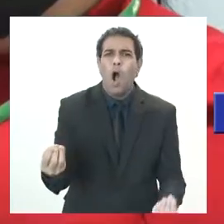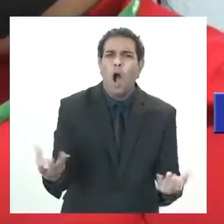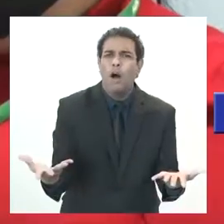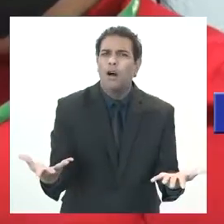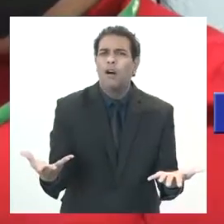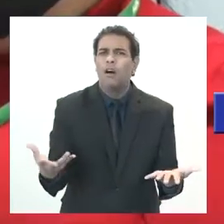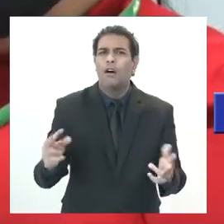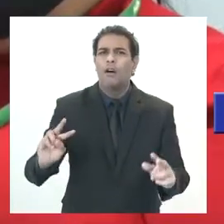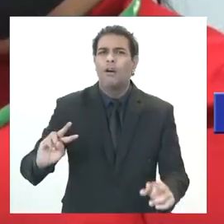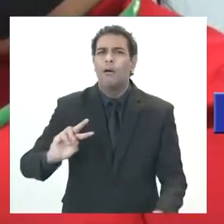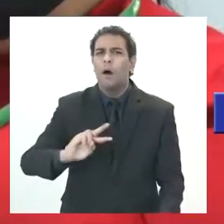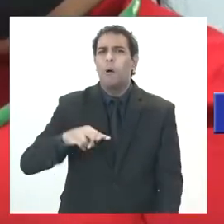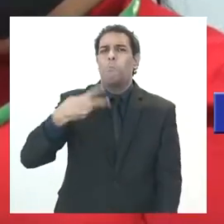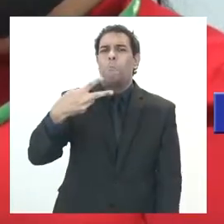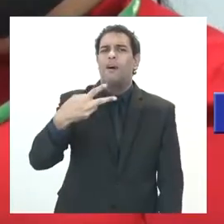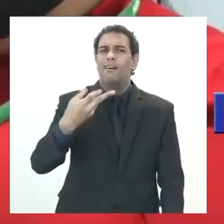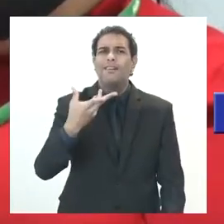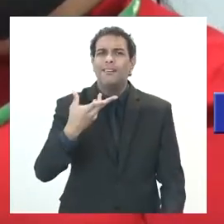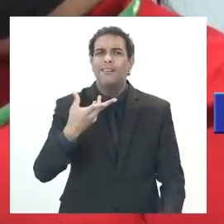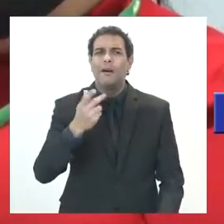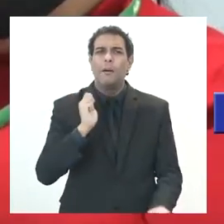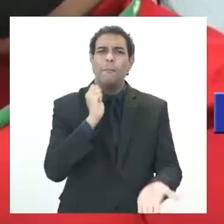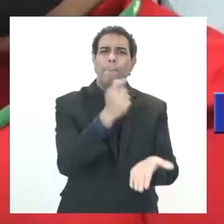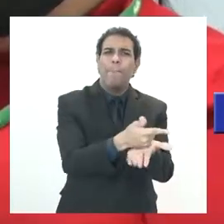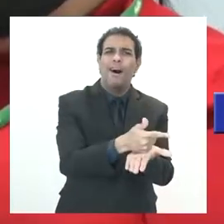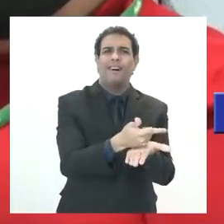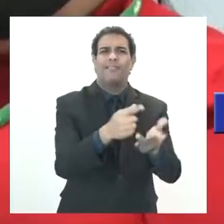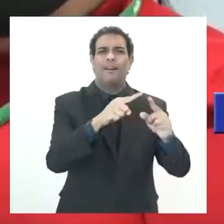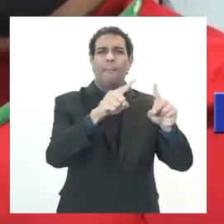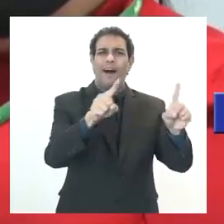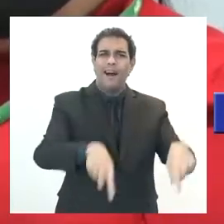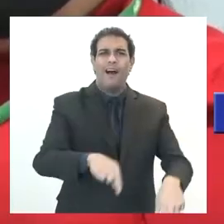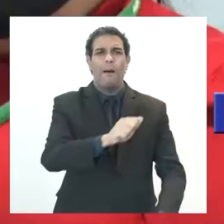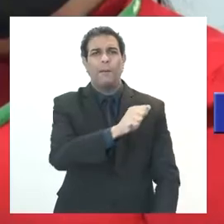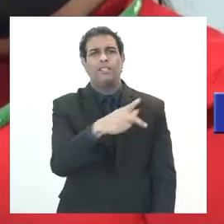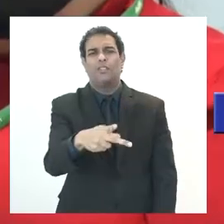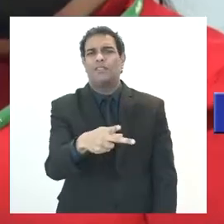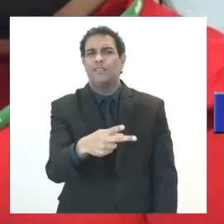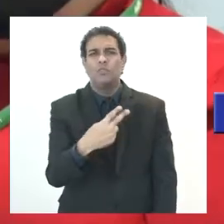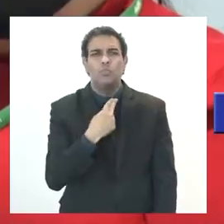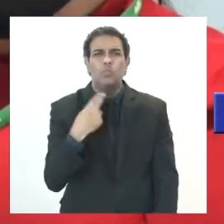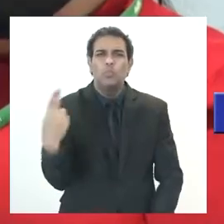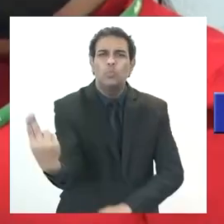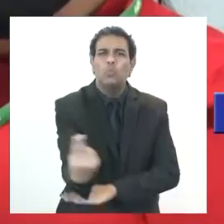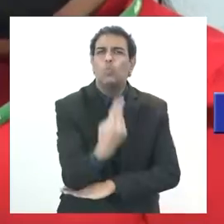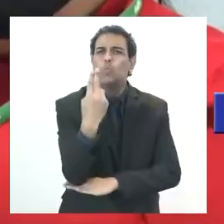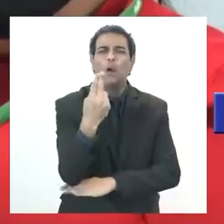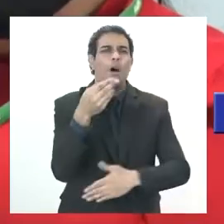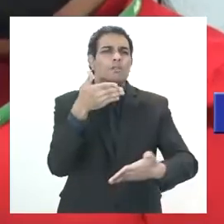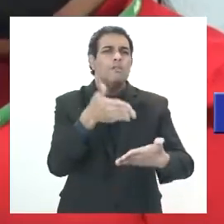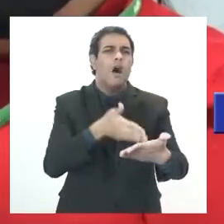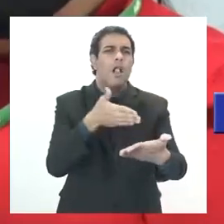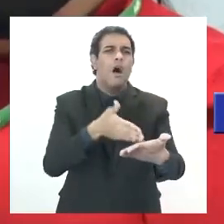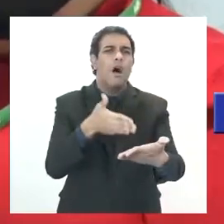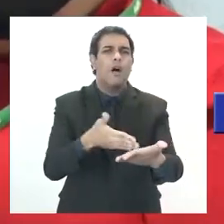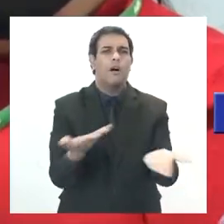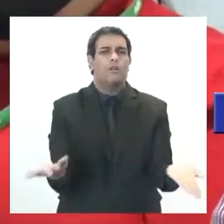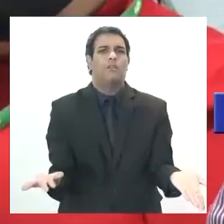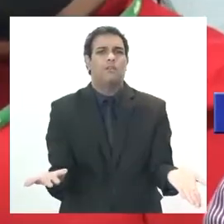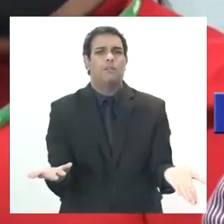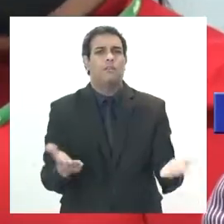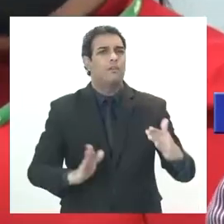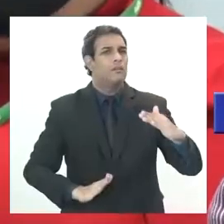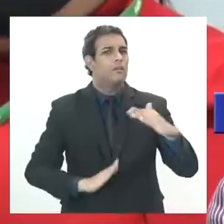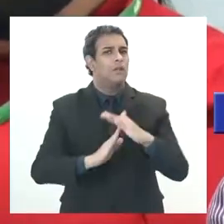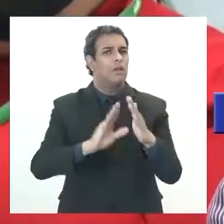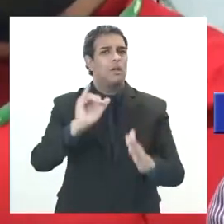aumentar a contribuição previdenciária de pensionistas e aposentados a gente tem um limite tem o teto do